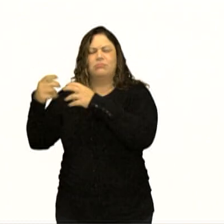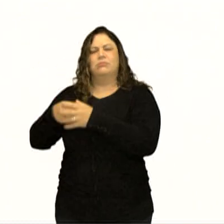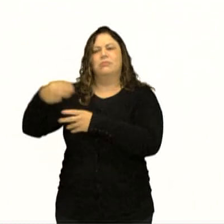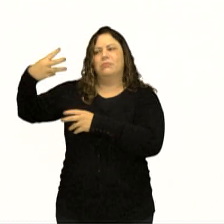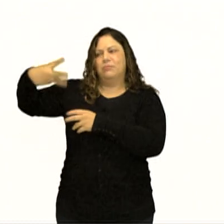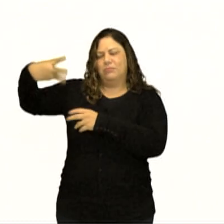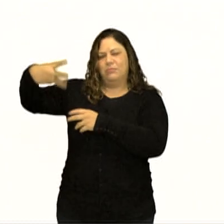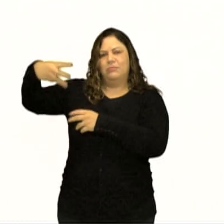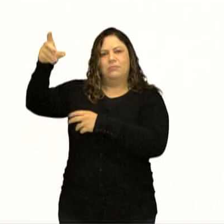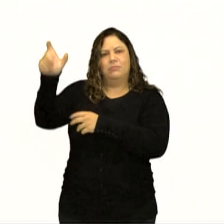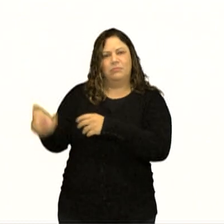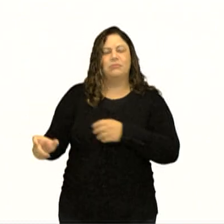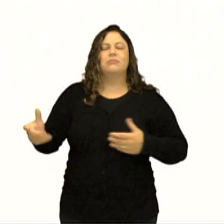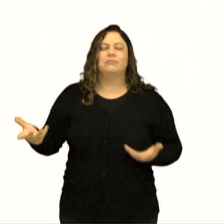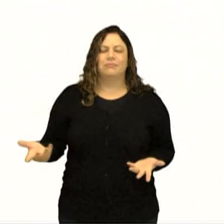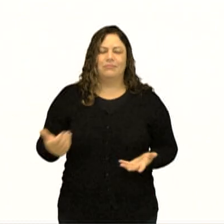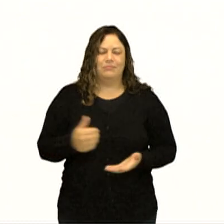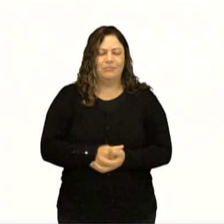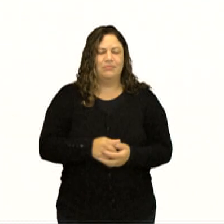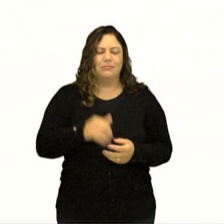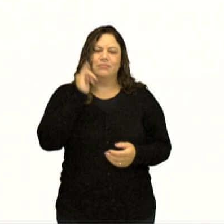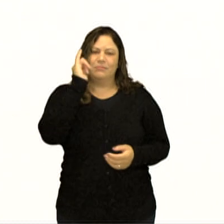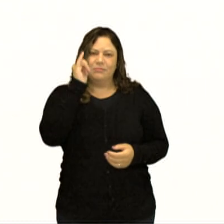contando a história, o que ele viu.